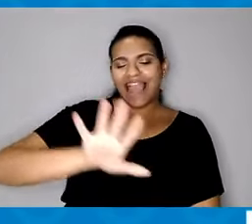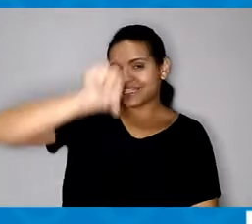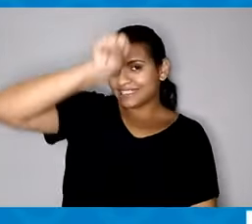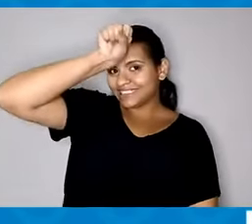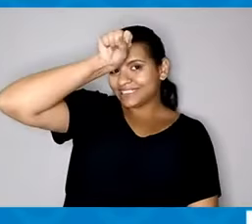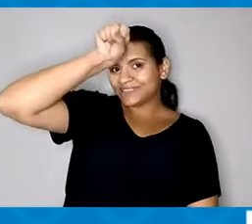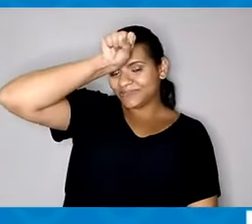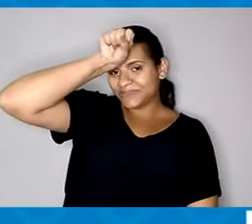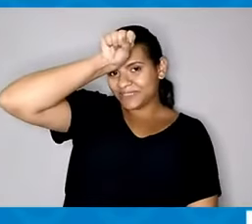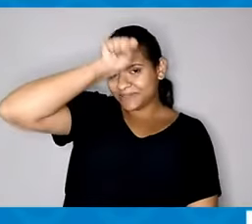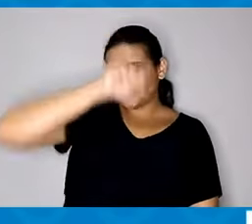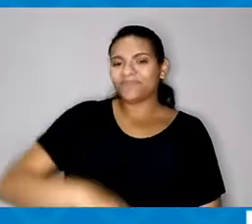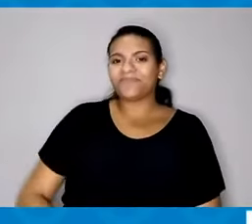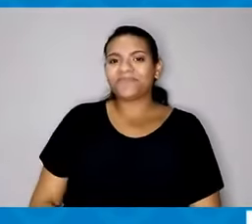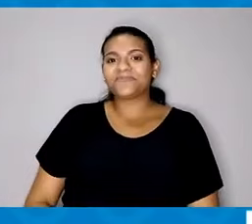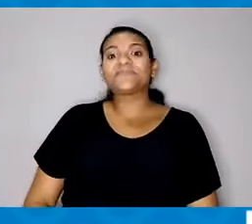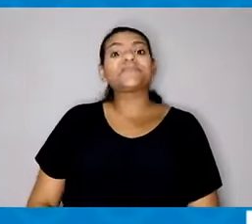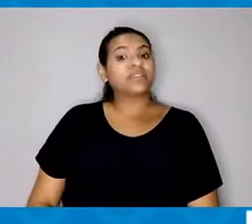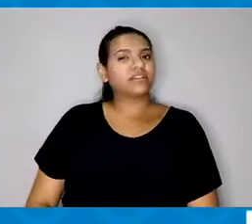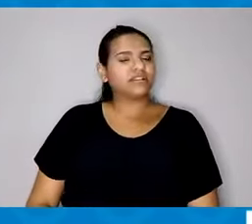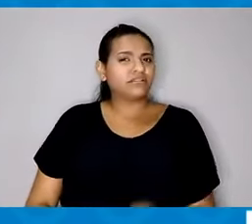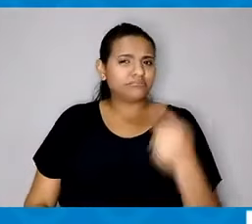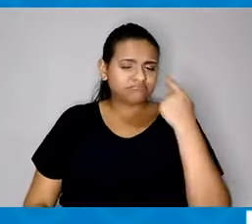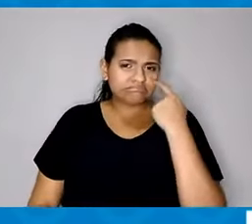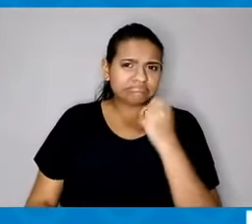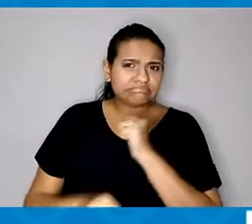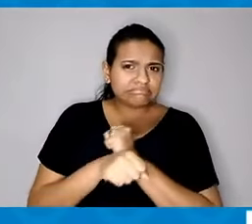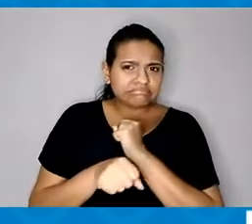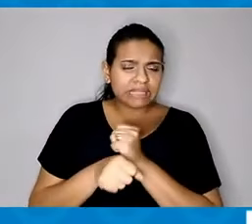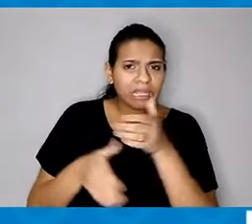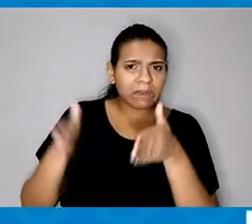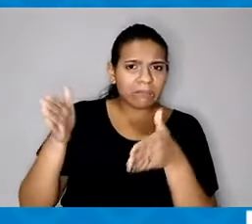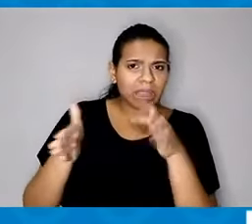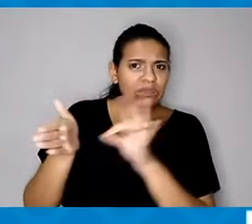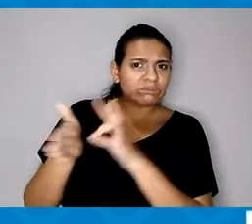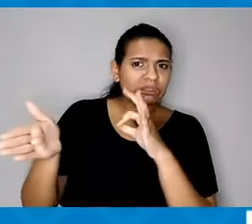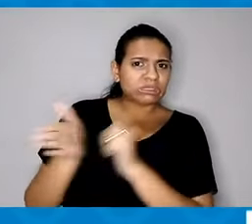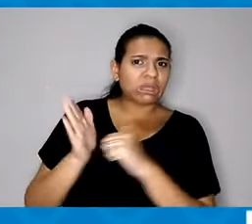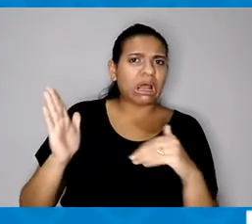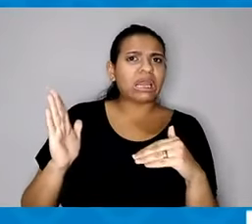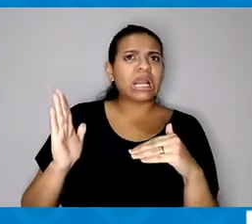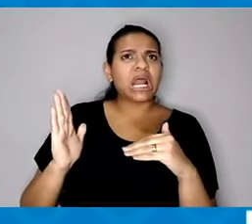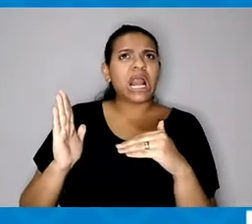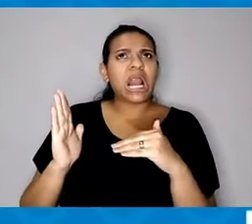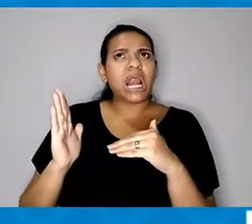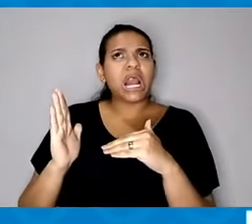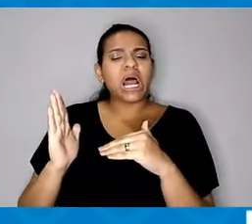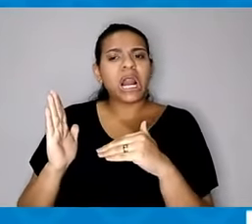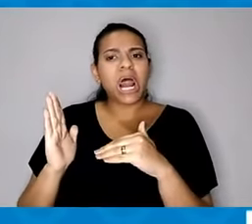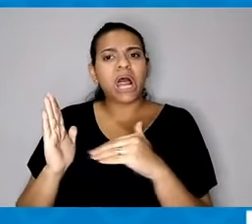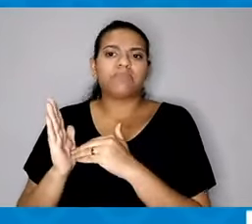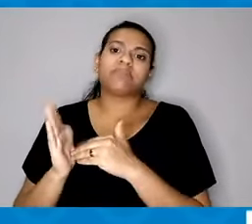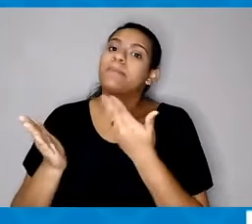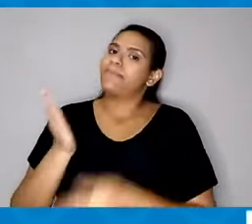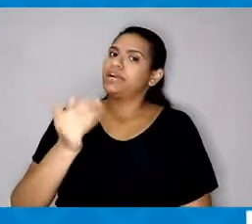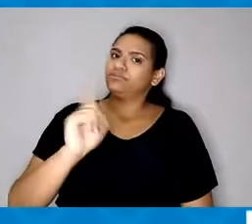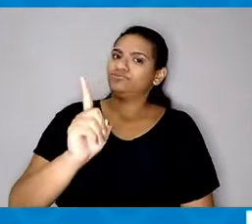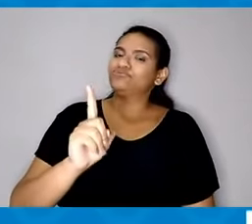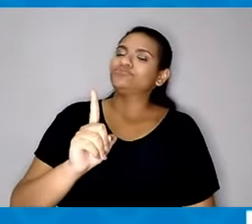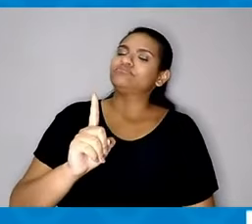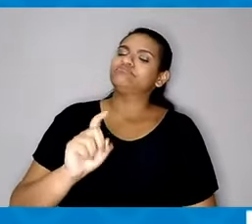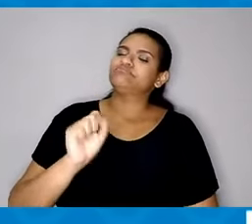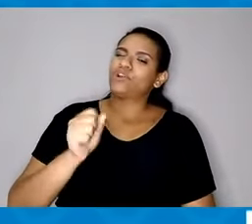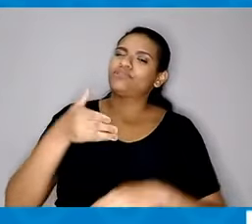Então, assim, não deixe para o final do período de inscrições, que é 30 de junho. Acesse nosso site